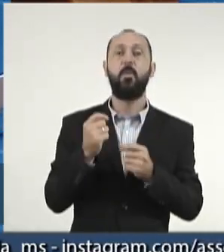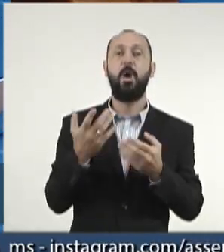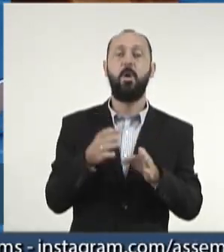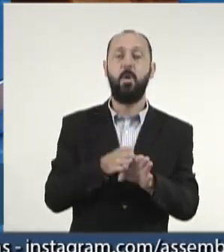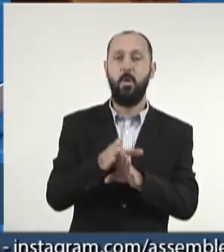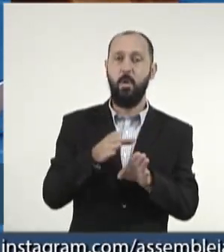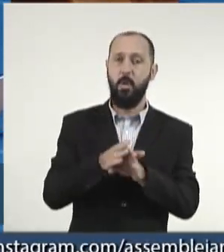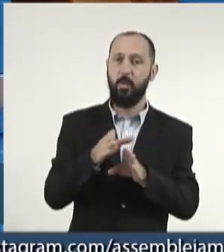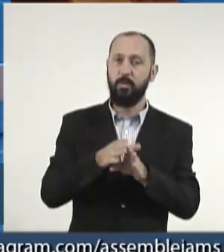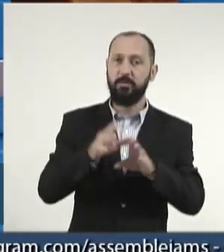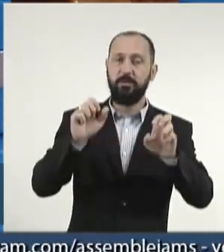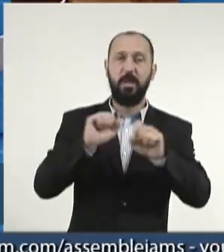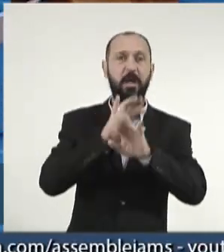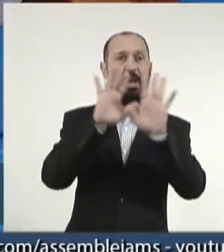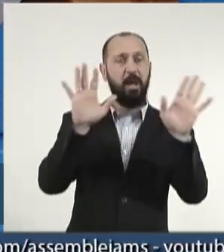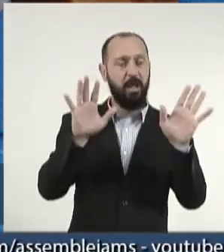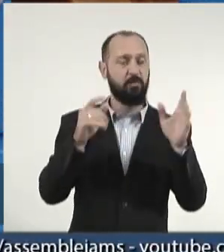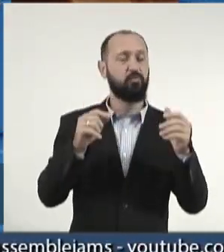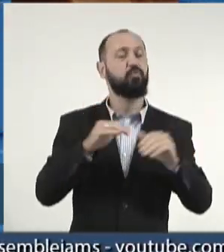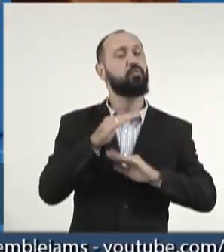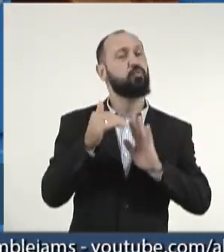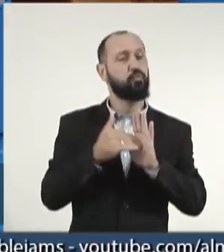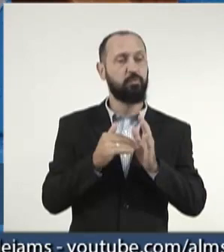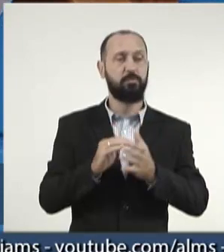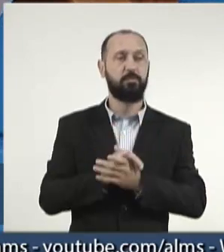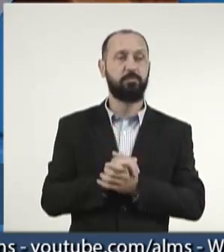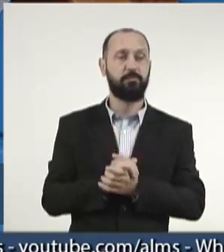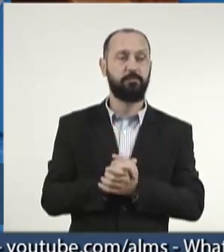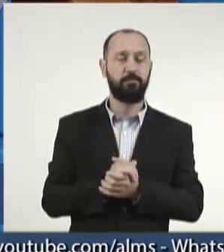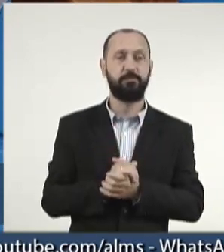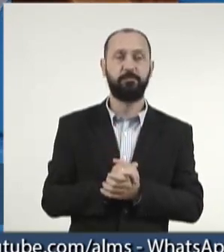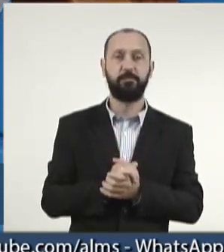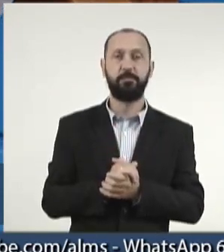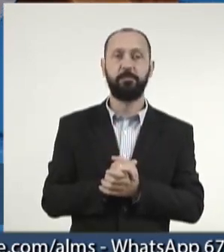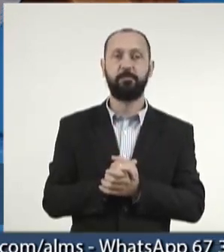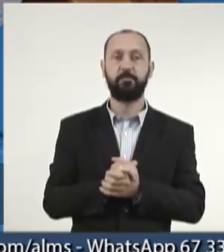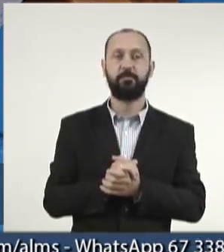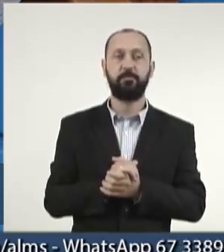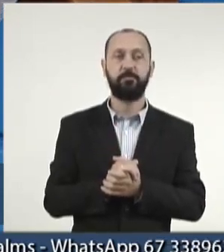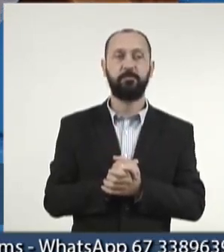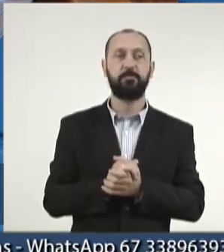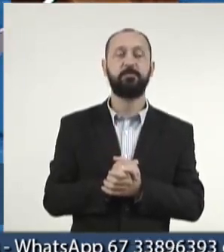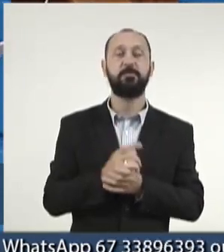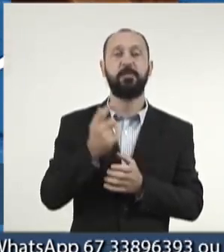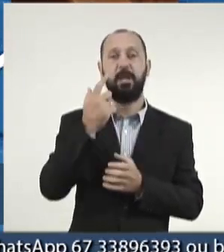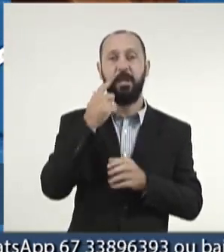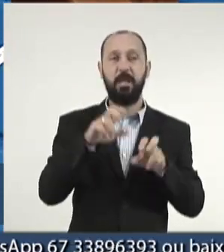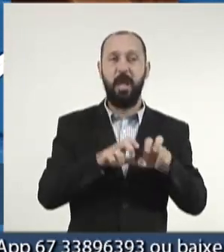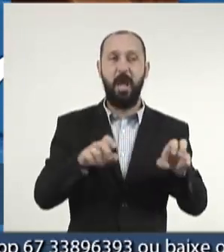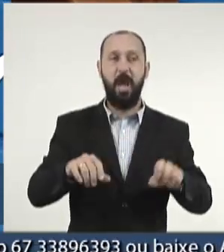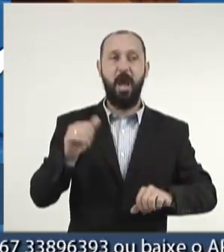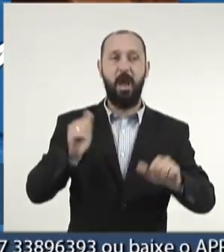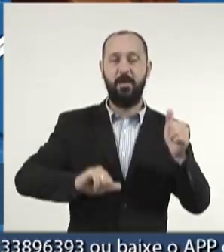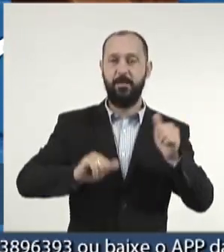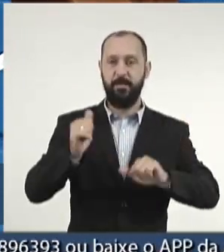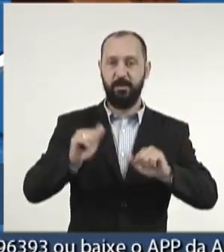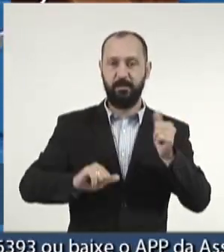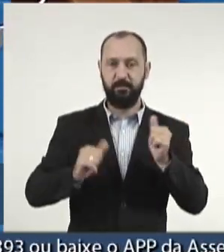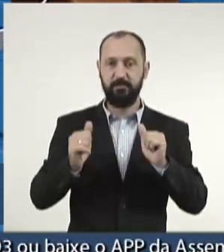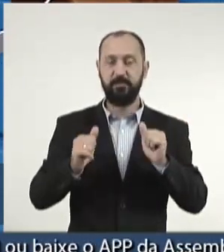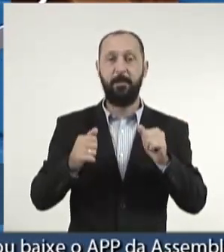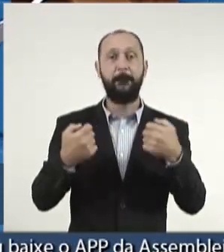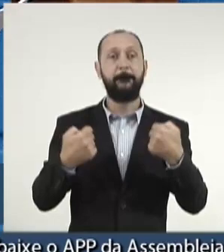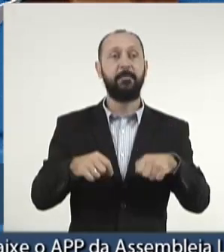orientações bastante definidas e claras, e que a banca examinadora